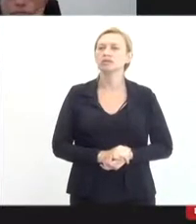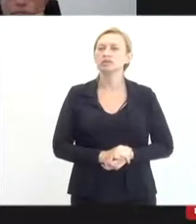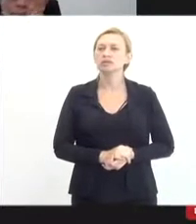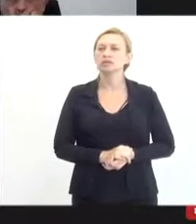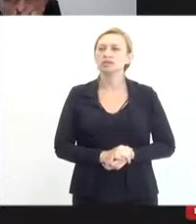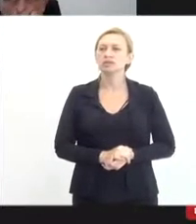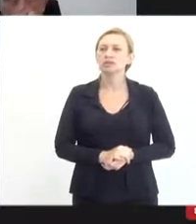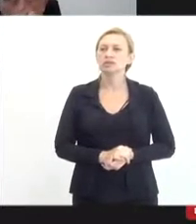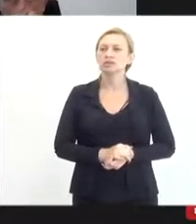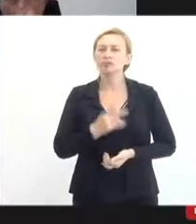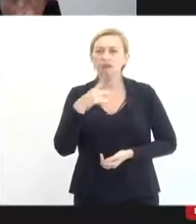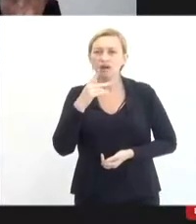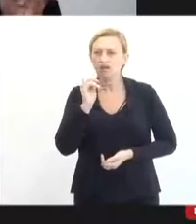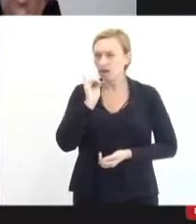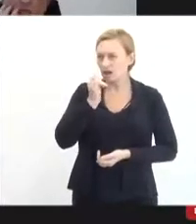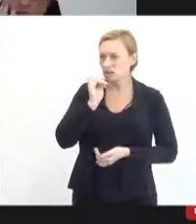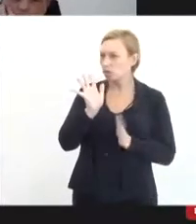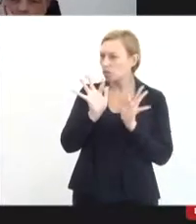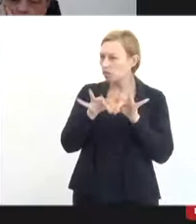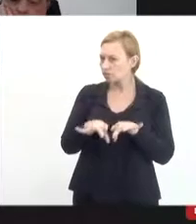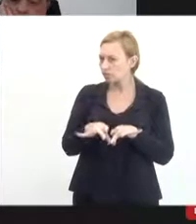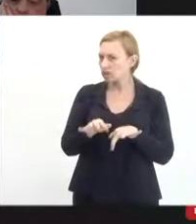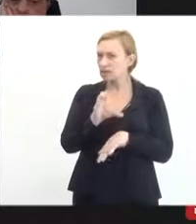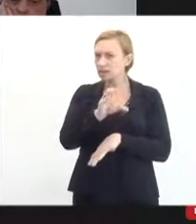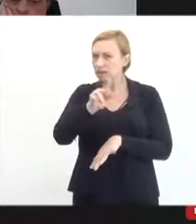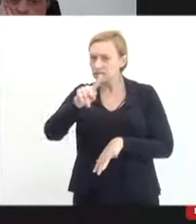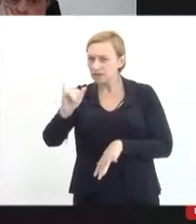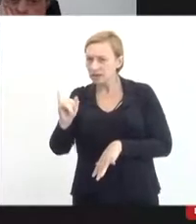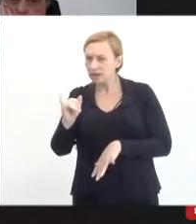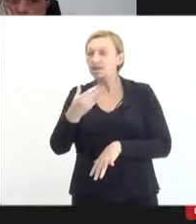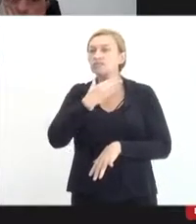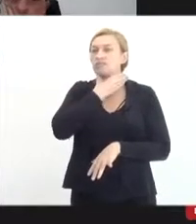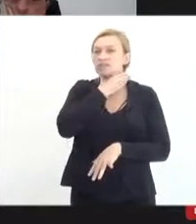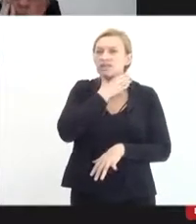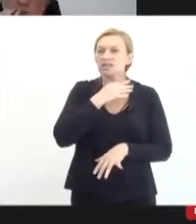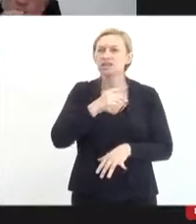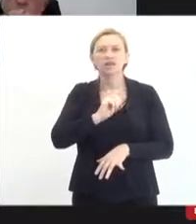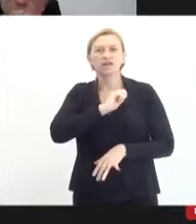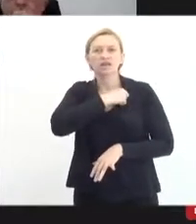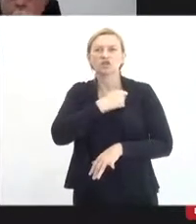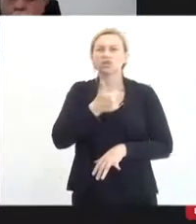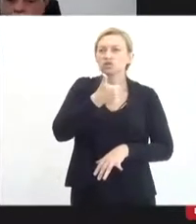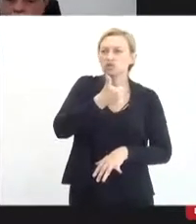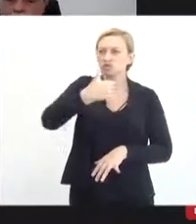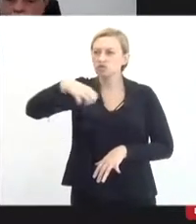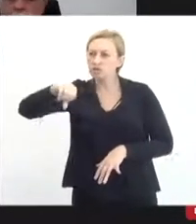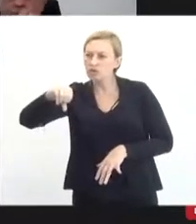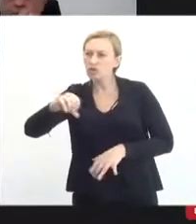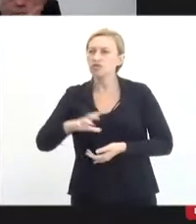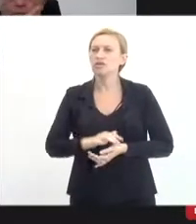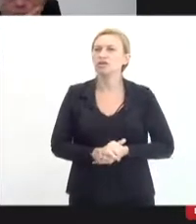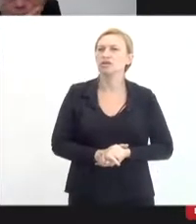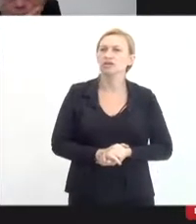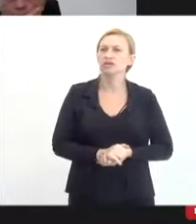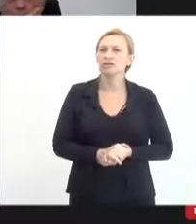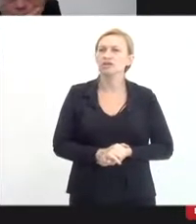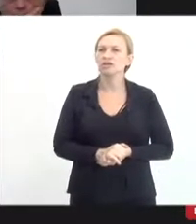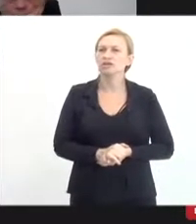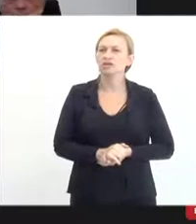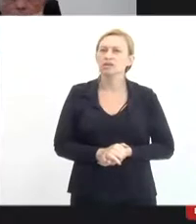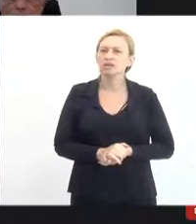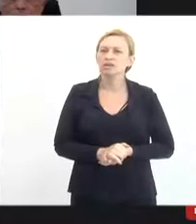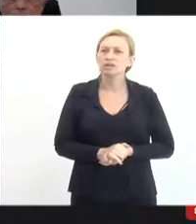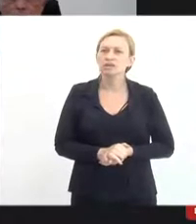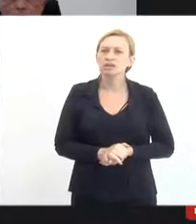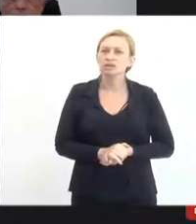no relatório final da CPI da crise fiscal de 2019, né?